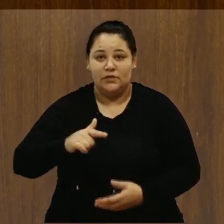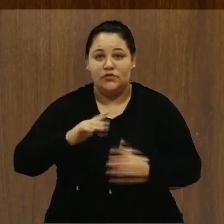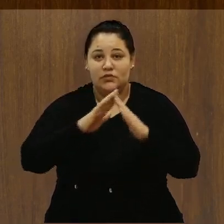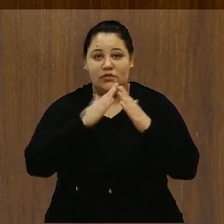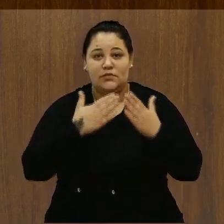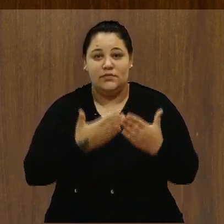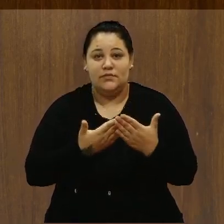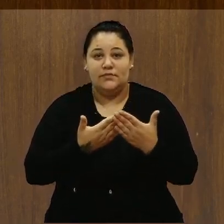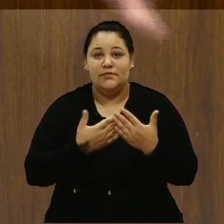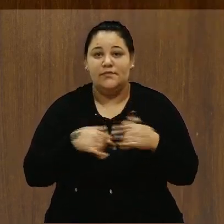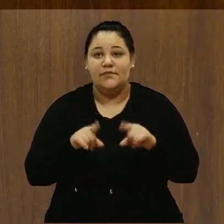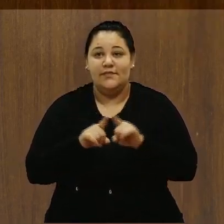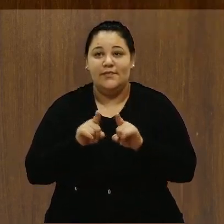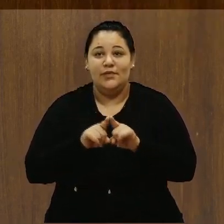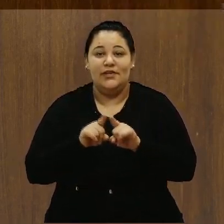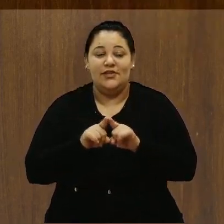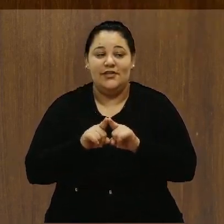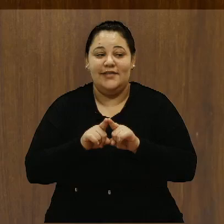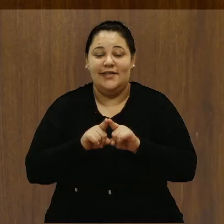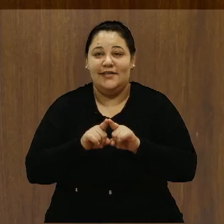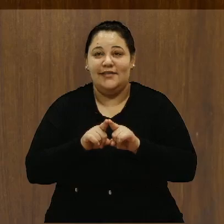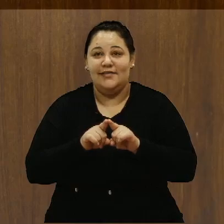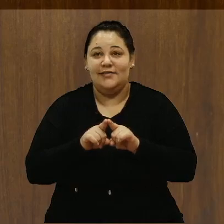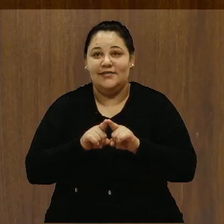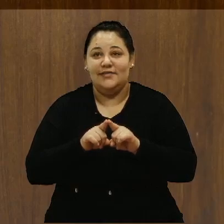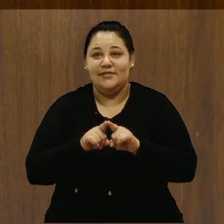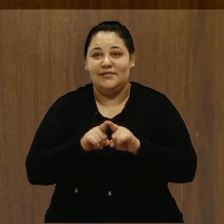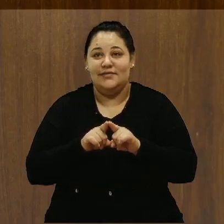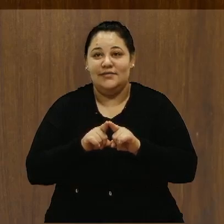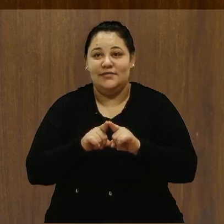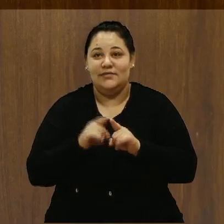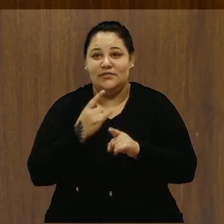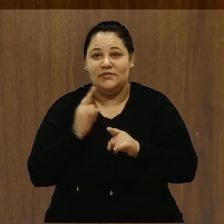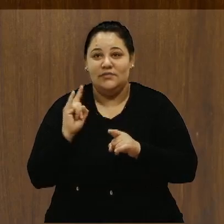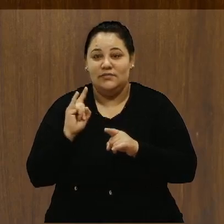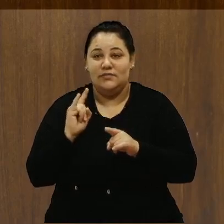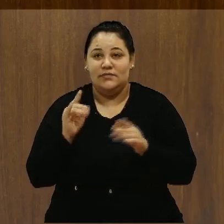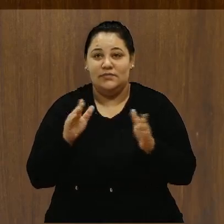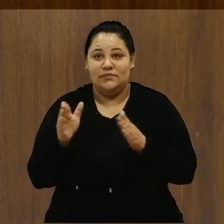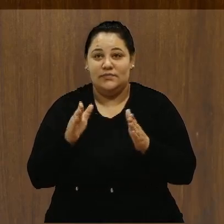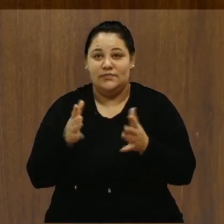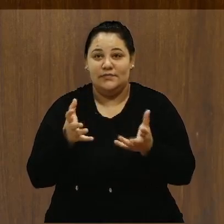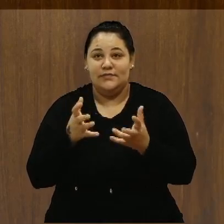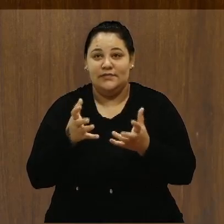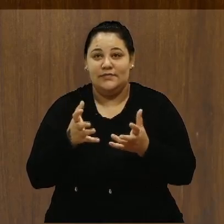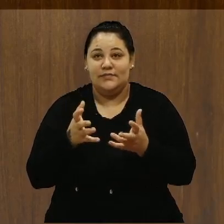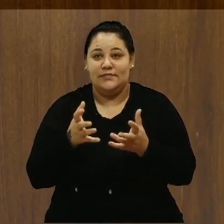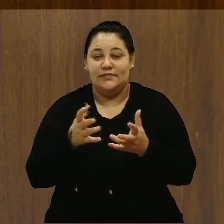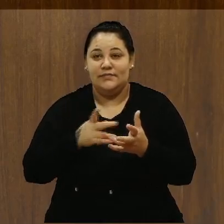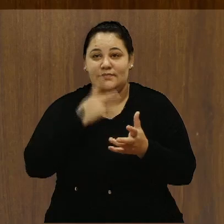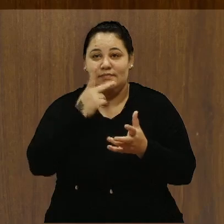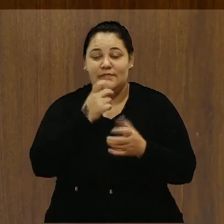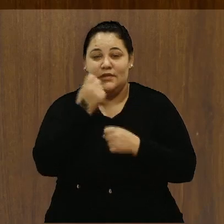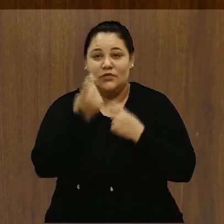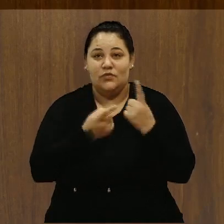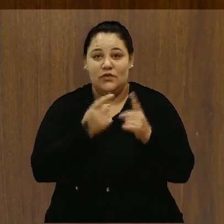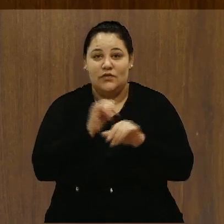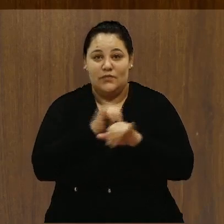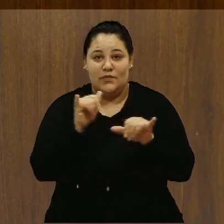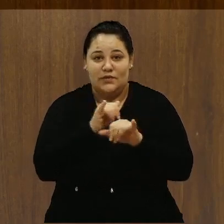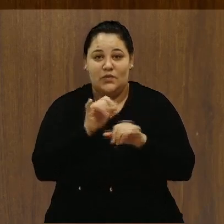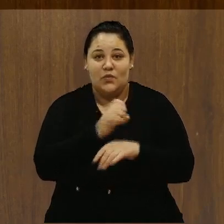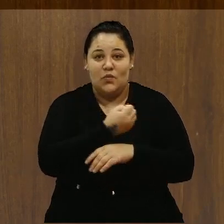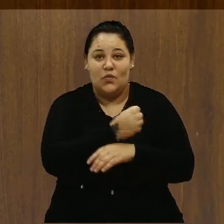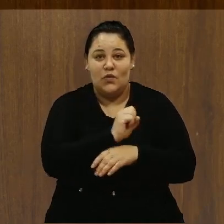nas escolas do mundo, nas escolas de Caxias, chegou nesse último período. Queria trazer alguns dados, antes da senhora falar, que 8 em cada 10